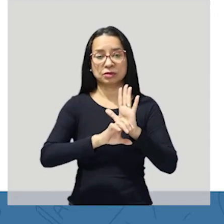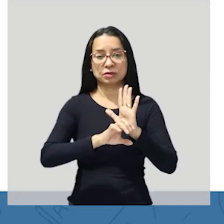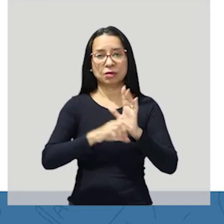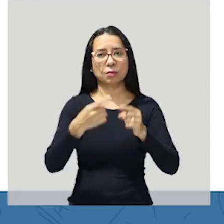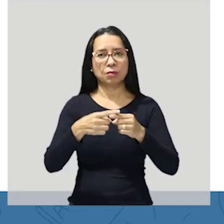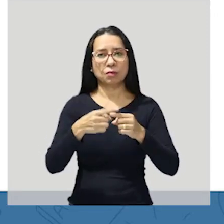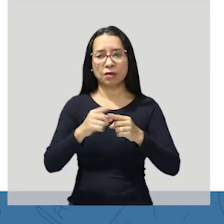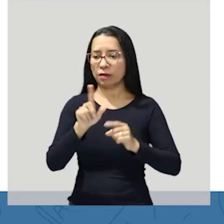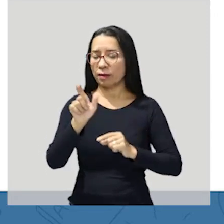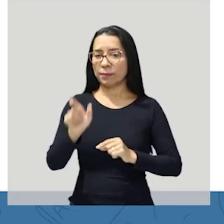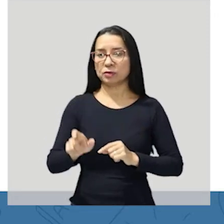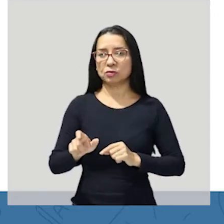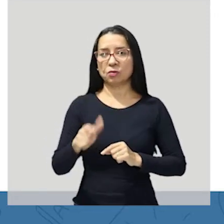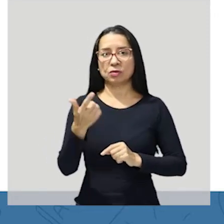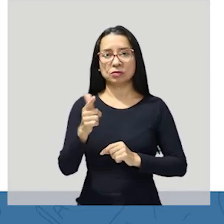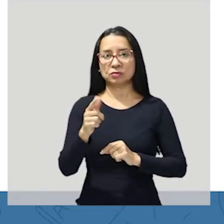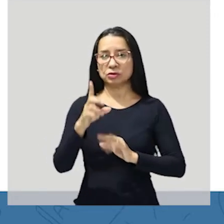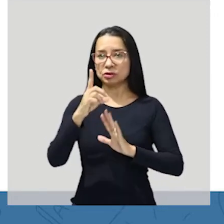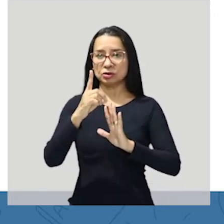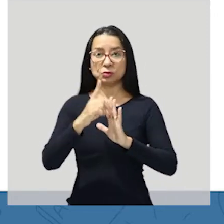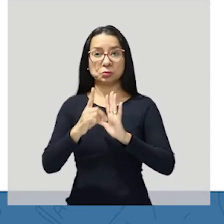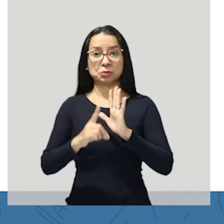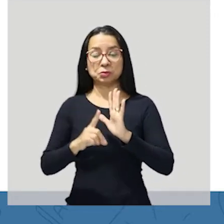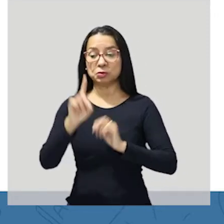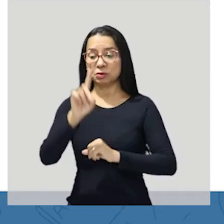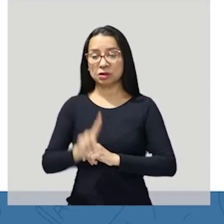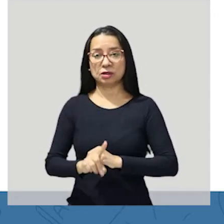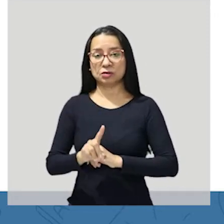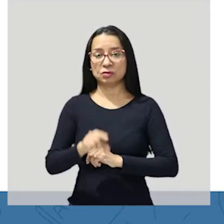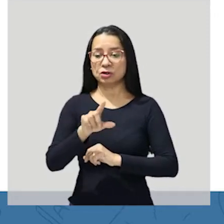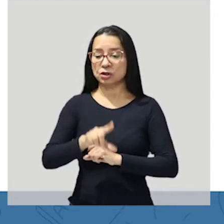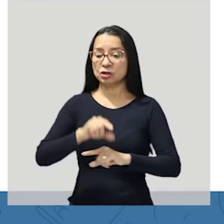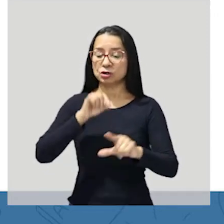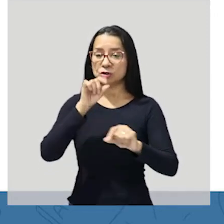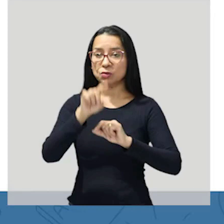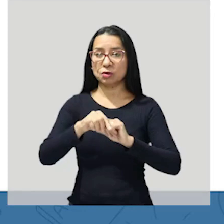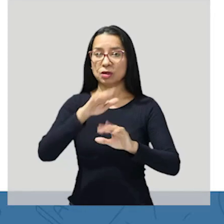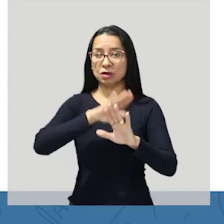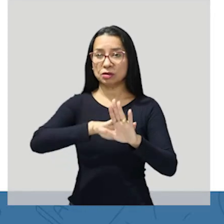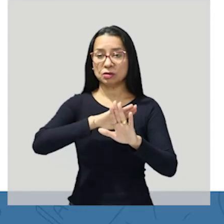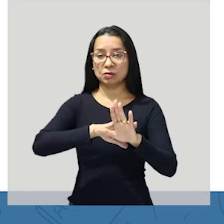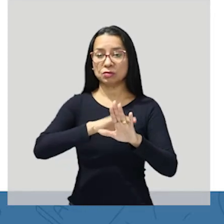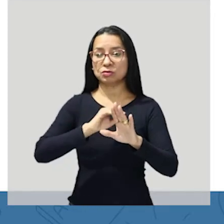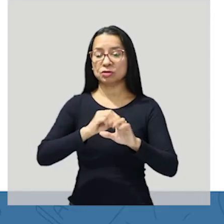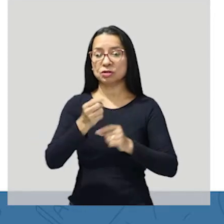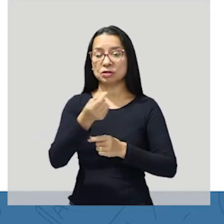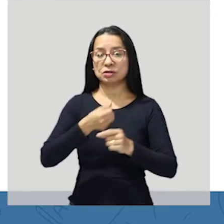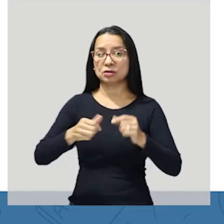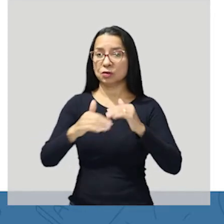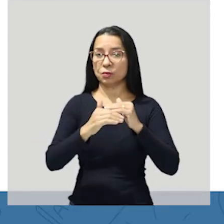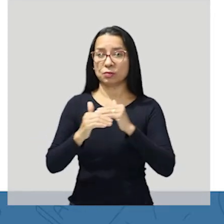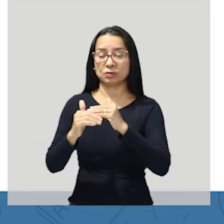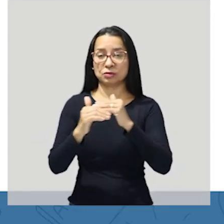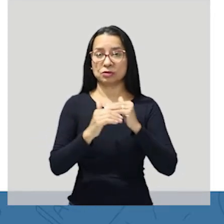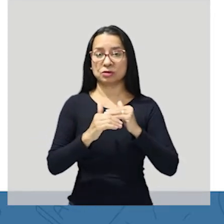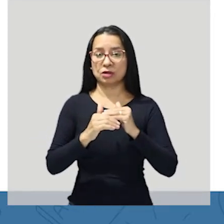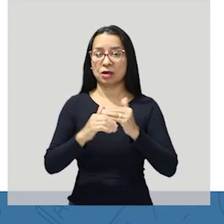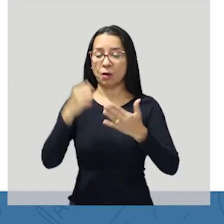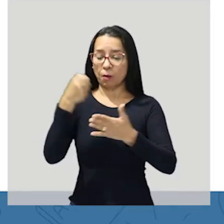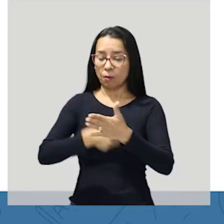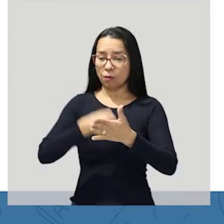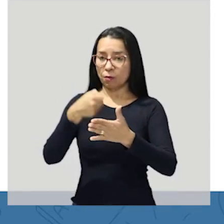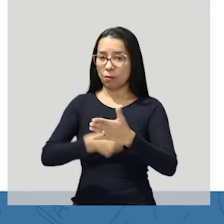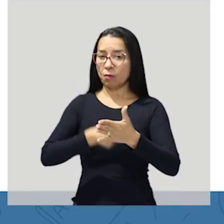direito nem de optar pela ideologia comunista, porque ele é perseguido, o combate ao comunismo,